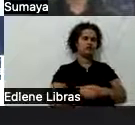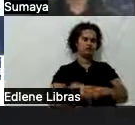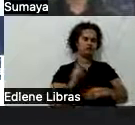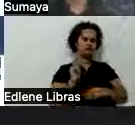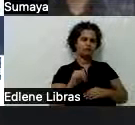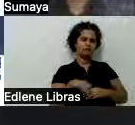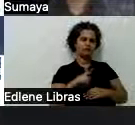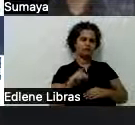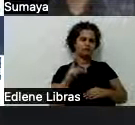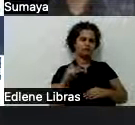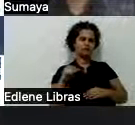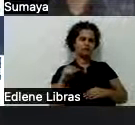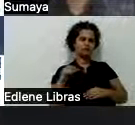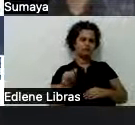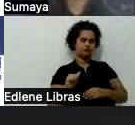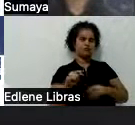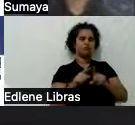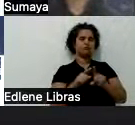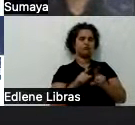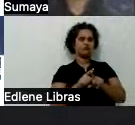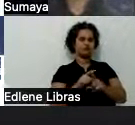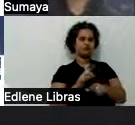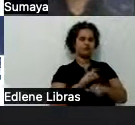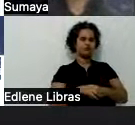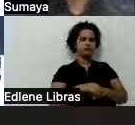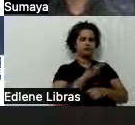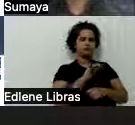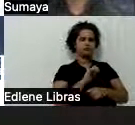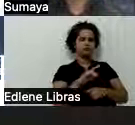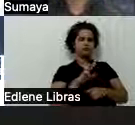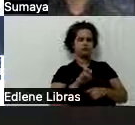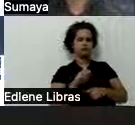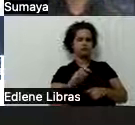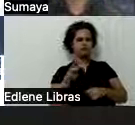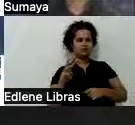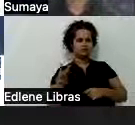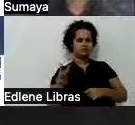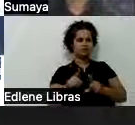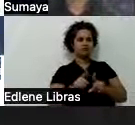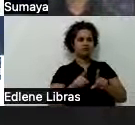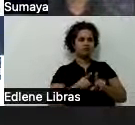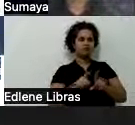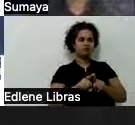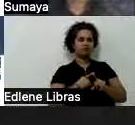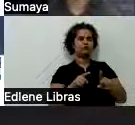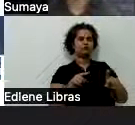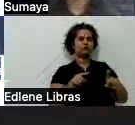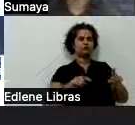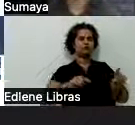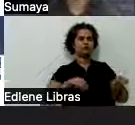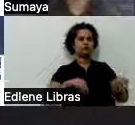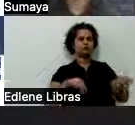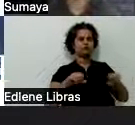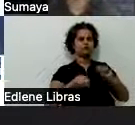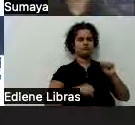lazer. Tel Aviv instalou parklets nas ruas. Jacarta fechou autopistas para